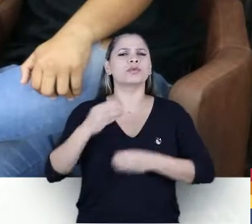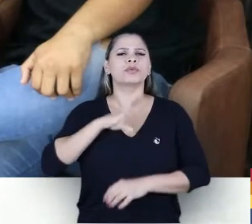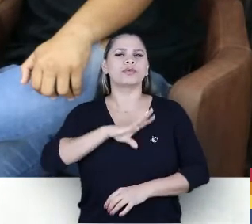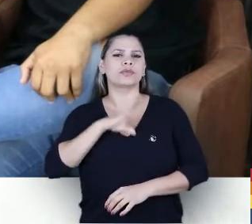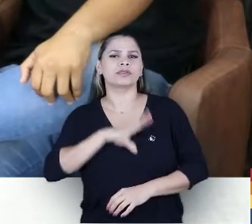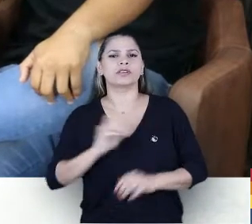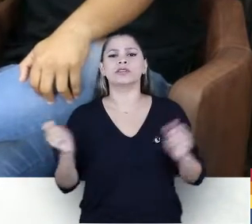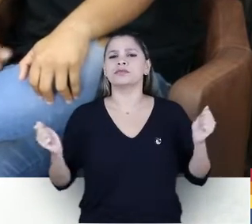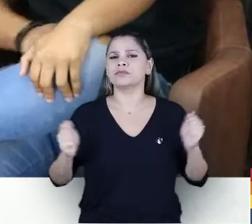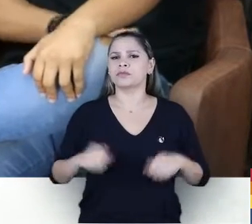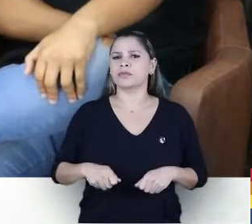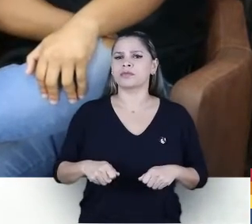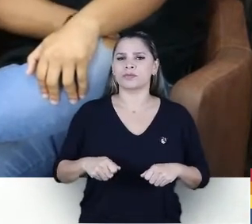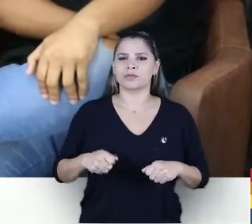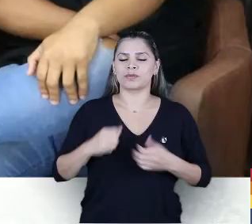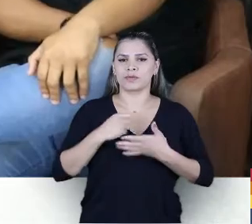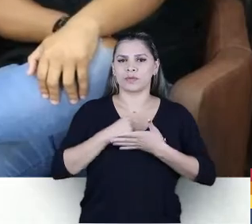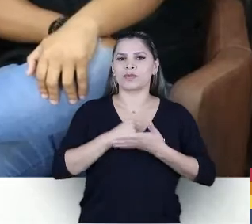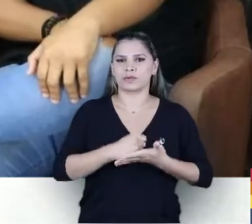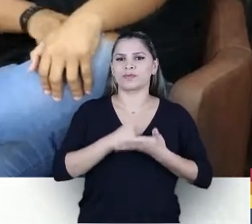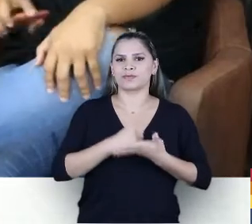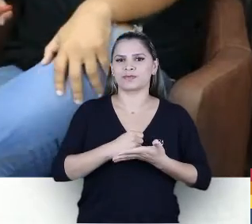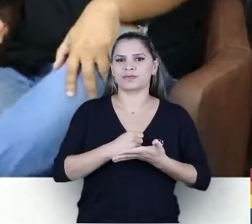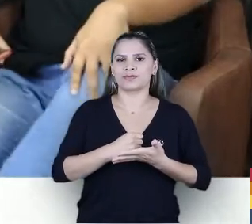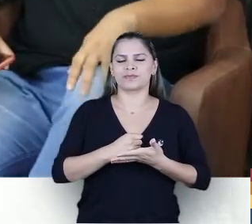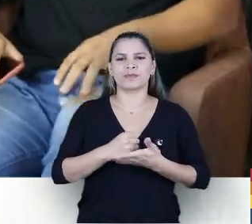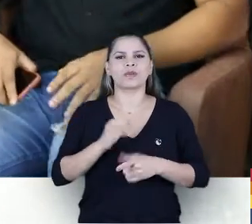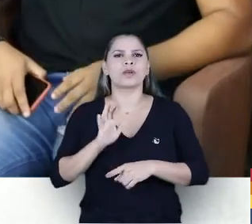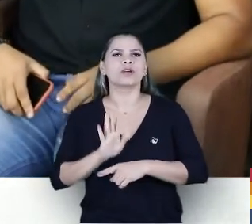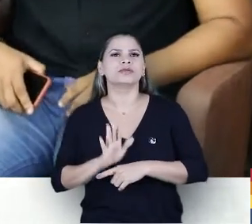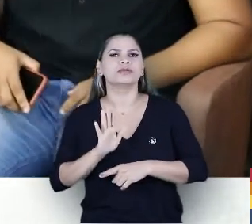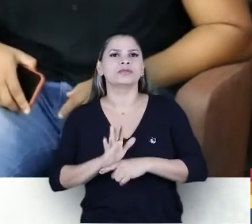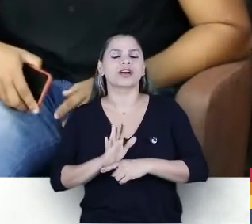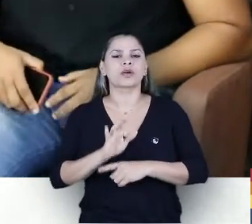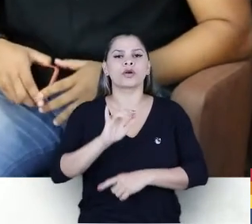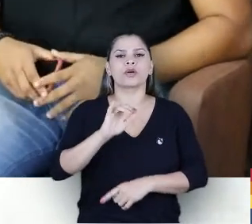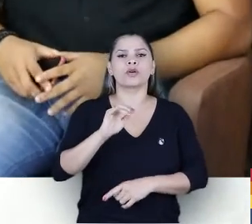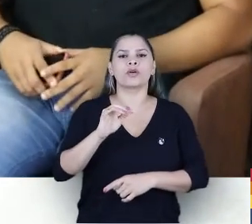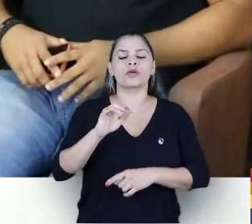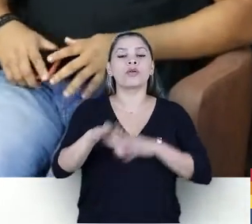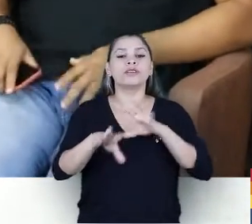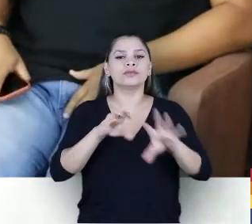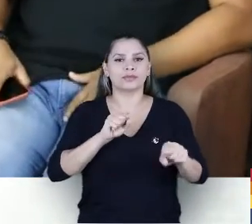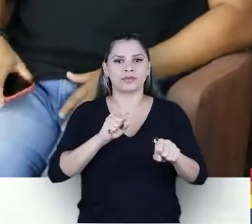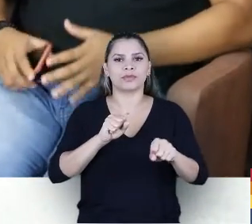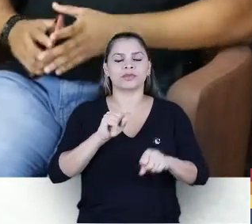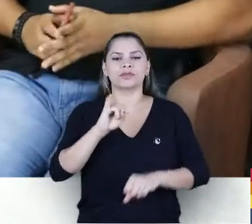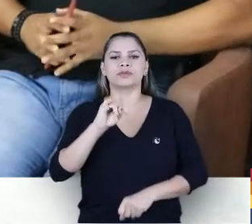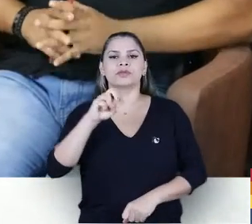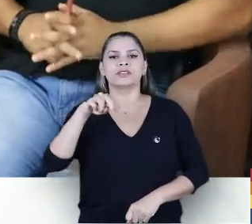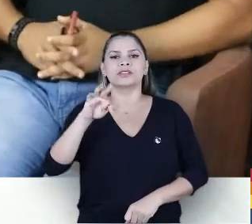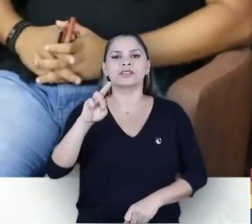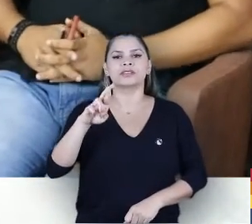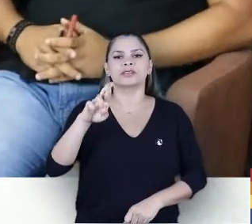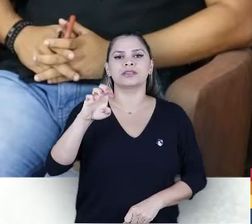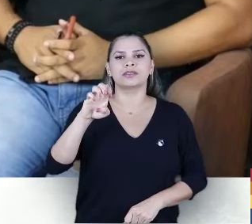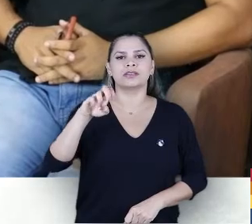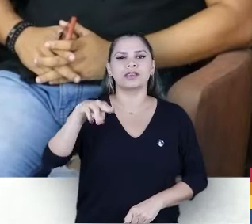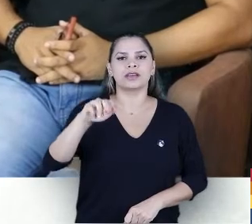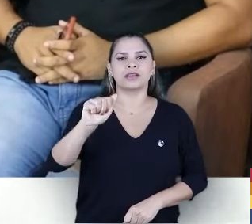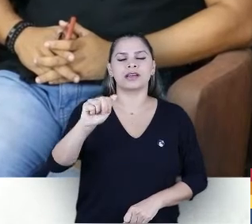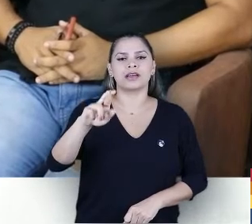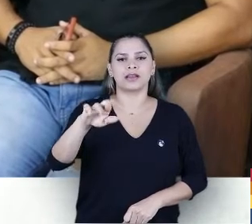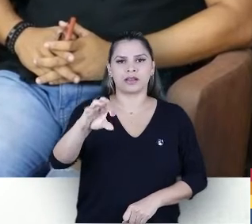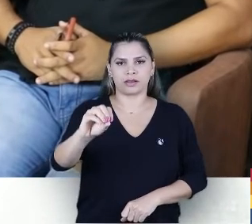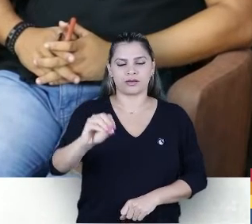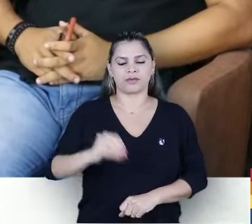como a língua portuguesa, né, pensando aqui dentro da minha caixa da língua portuguesa, como a língua portuguesa pode